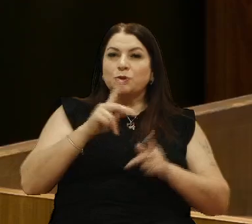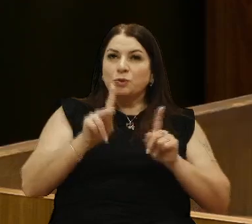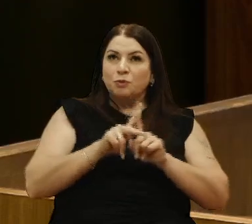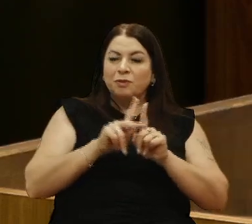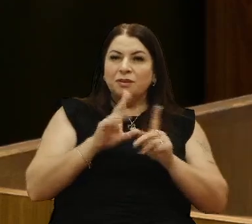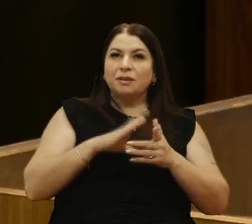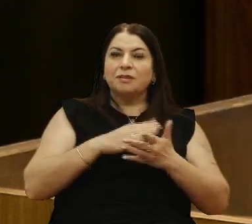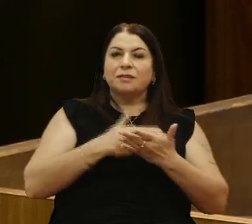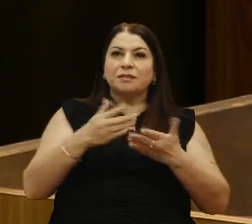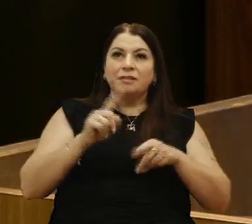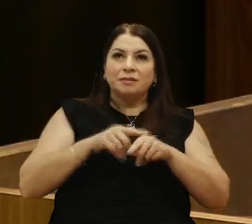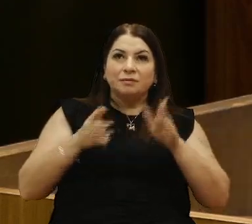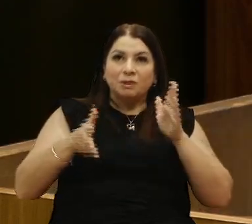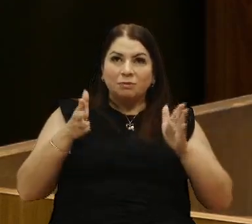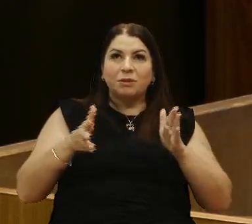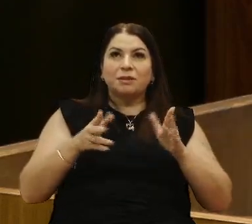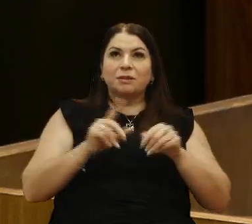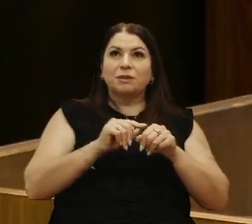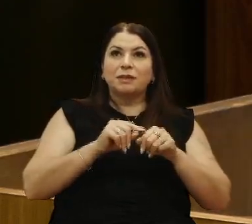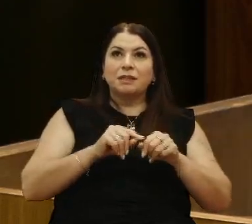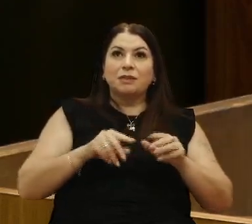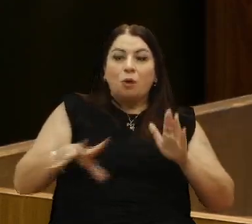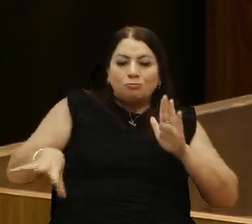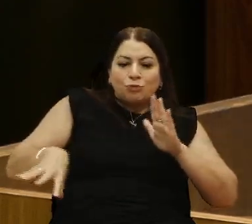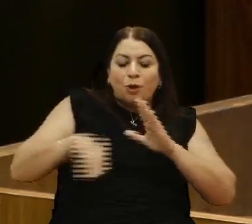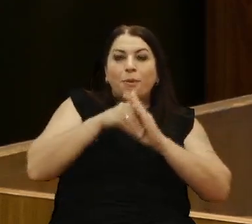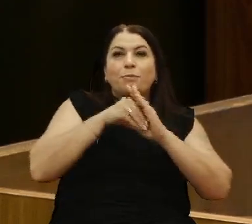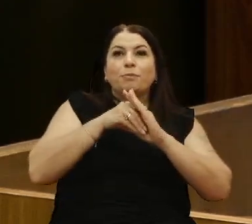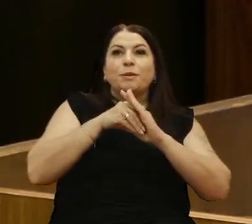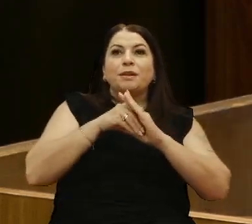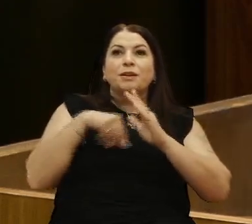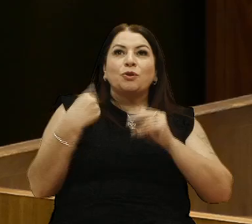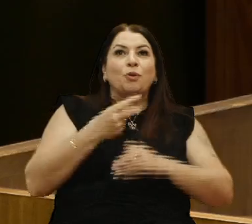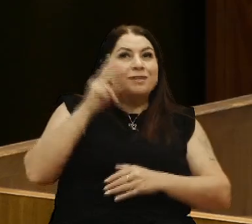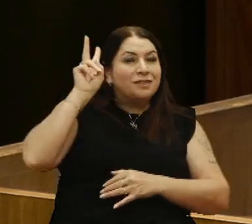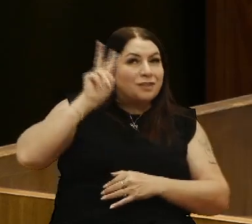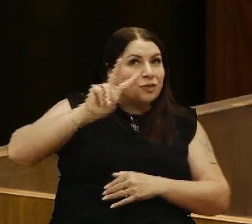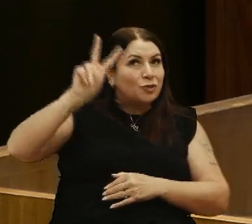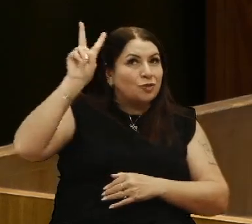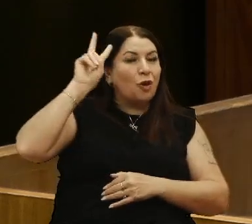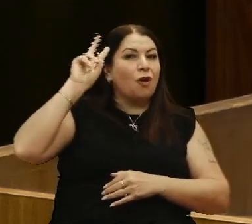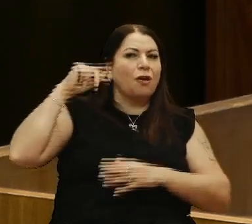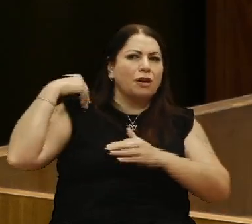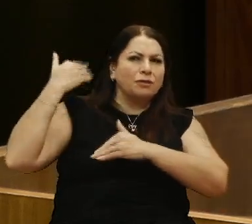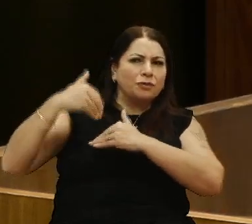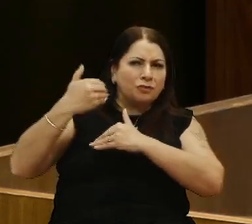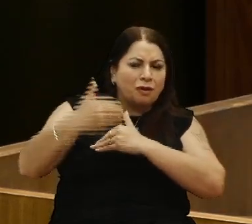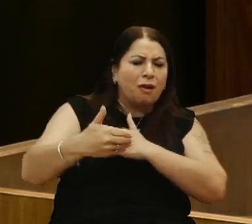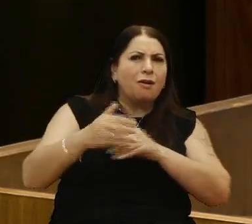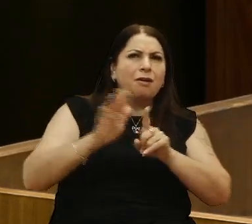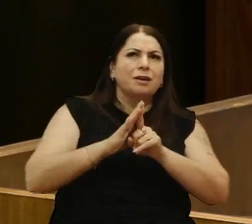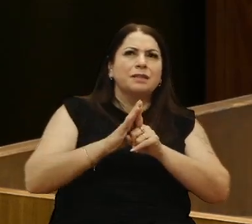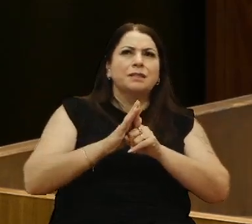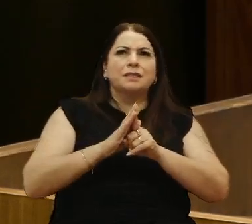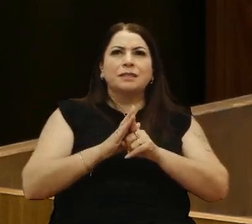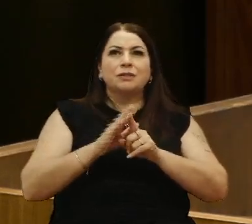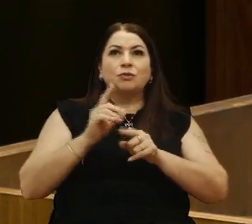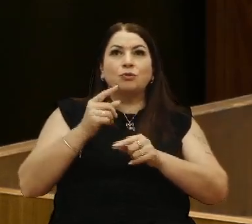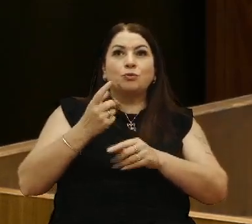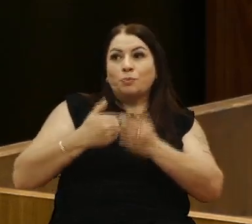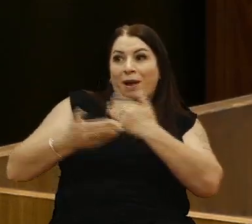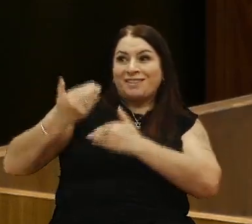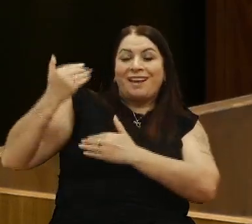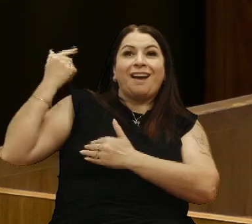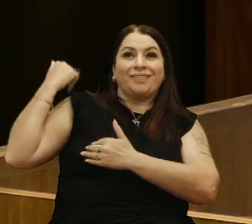acho que a partir do momento que a gente se apropria da nossa história, da nossa trajetória, da nossa